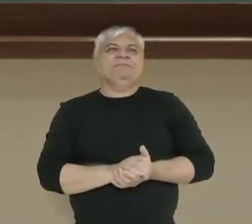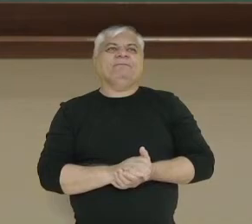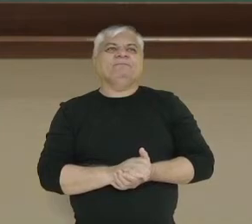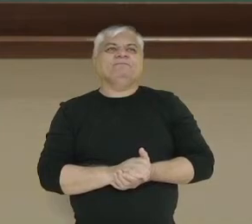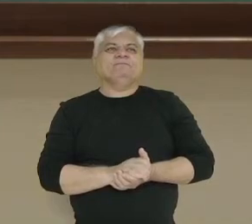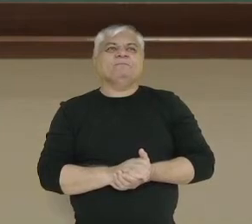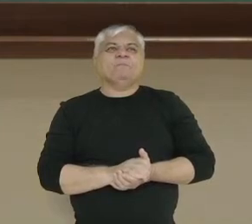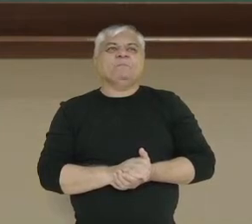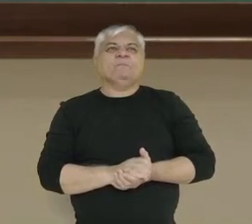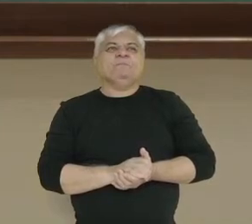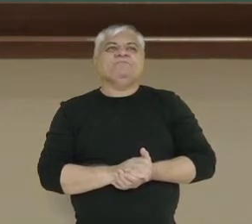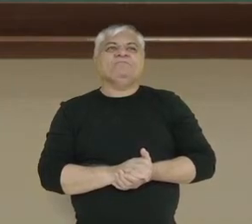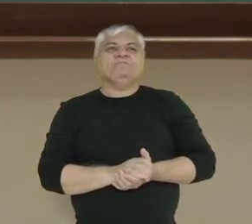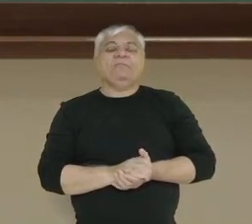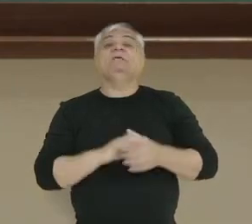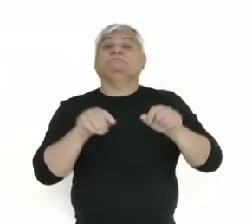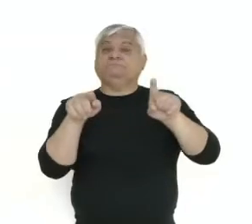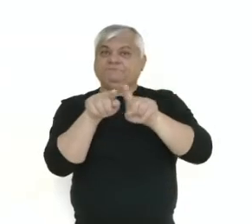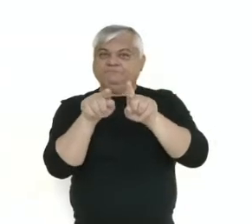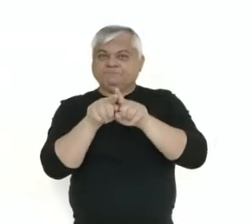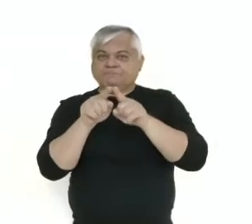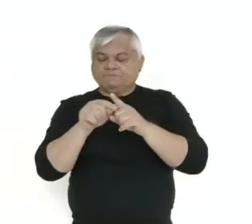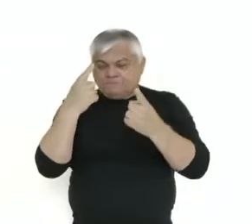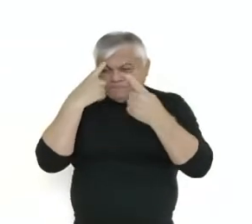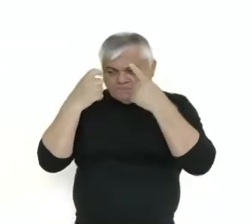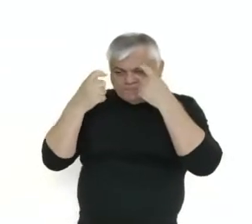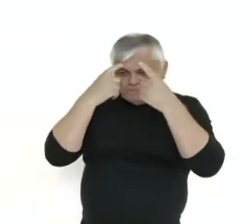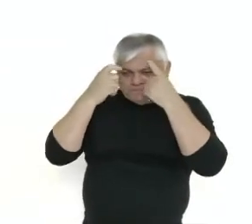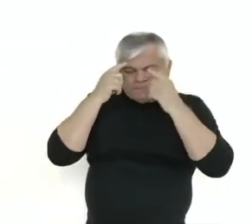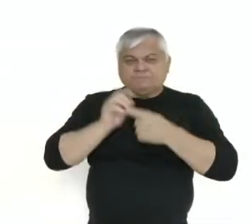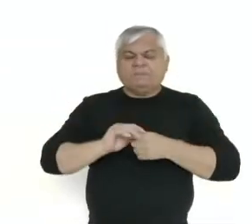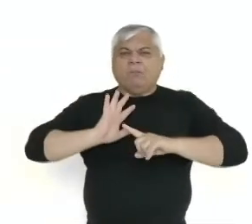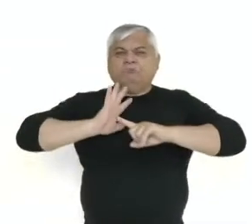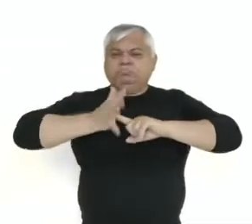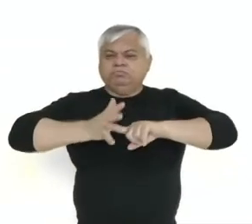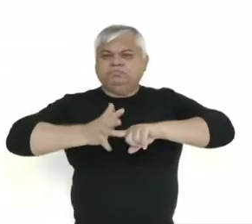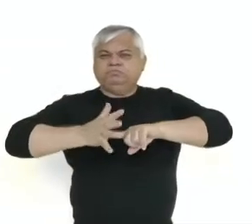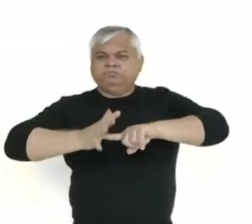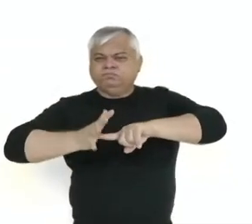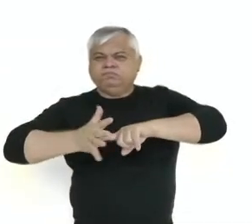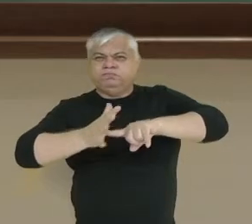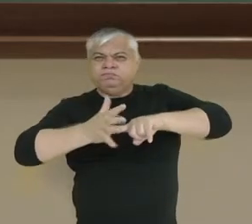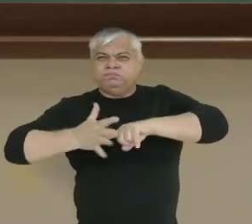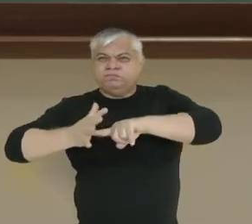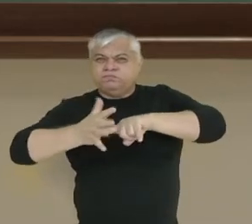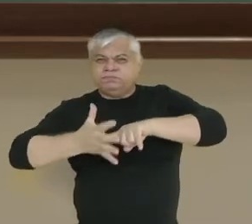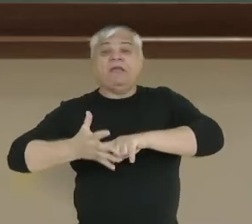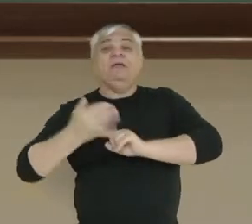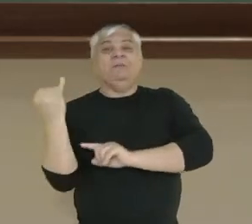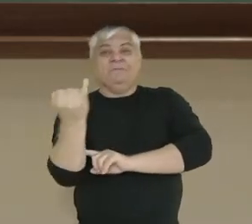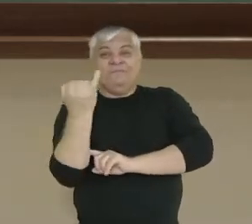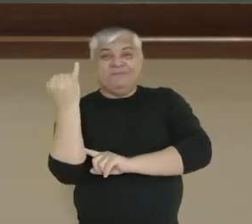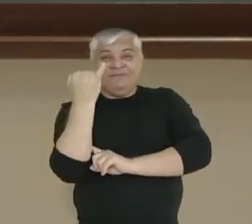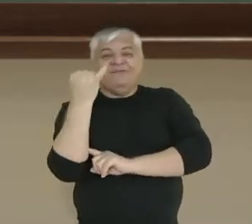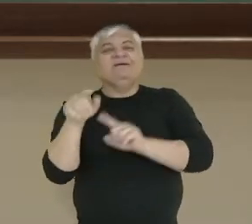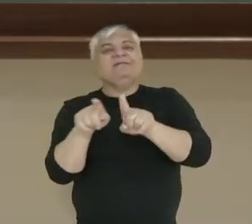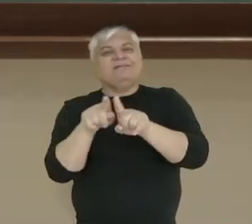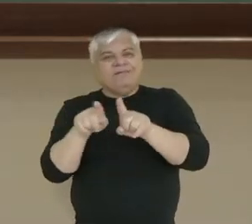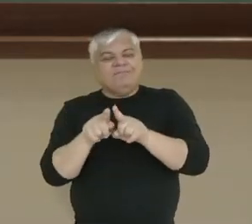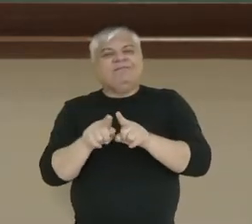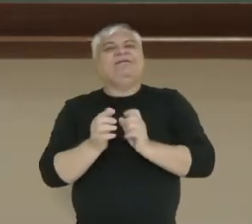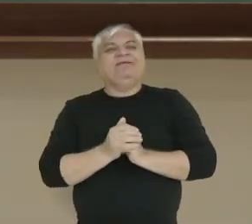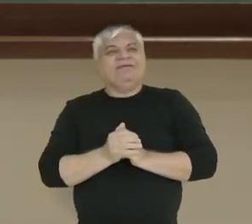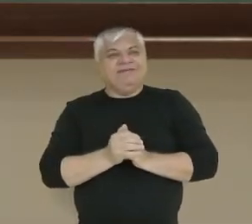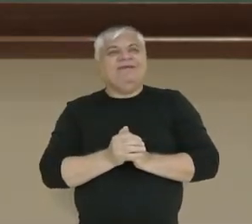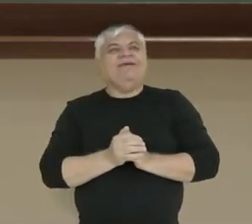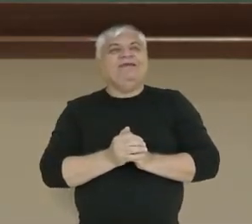Bom, a invenção e o aperfeiçoamento do motor de combustão interna vai ser uma outra coisa extremamente importante para essa segunda